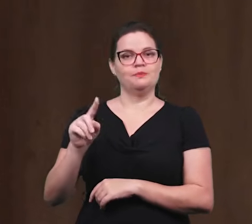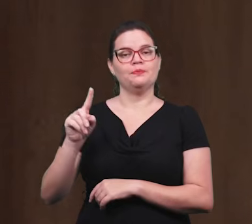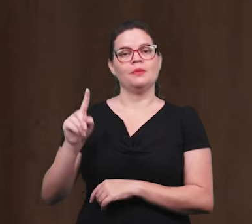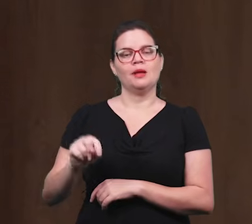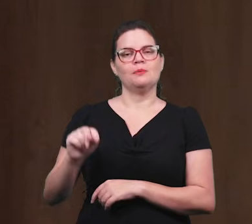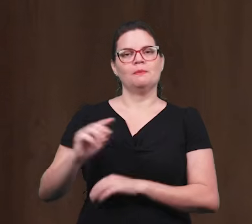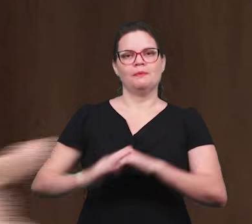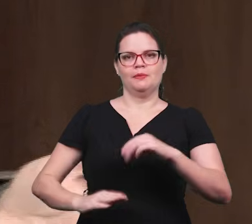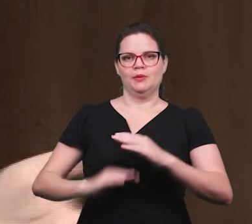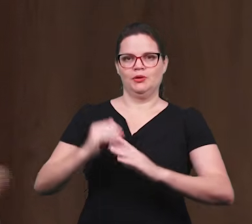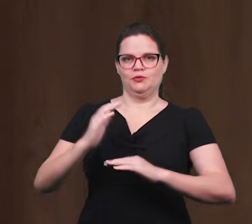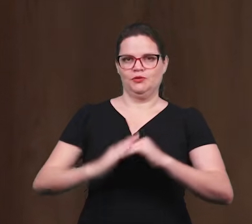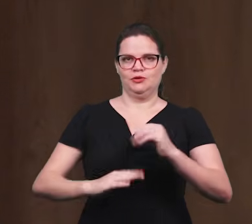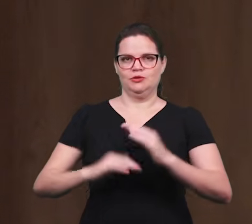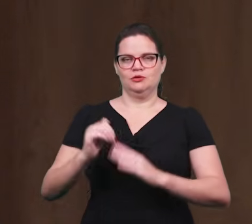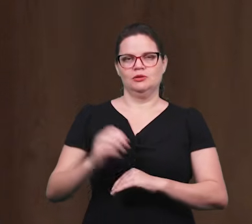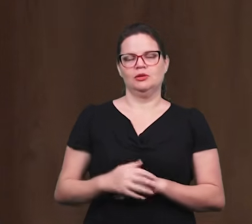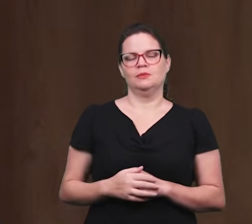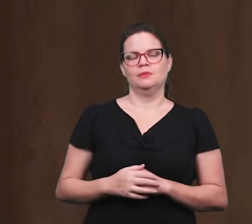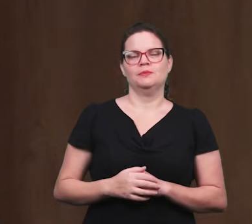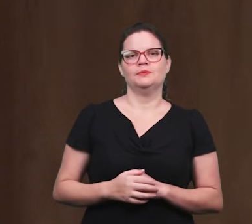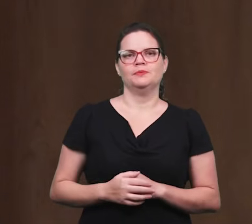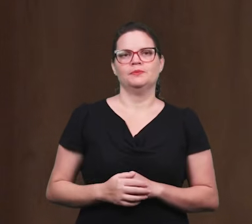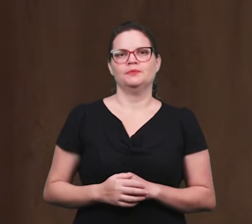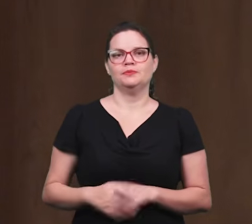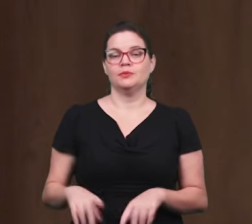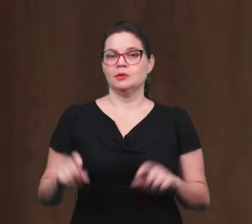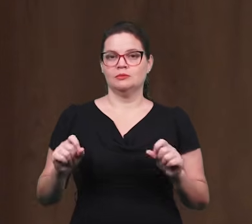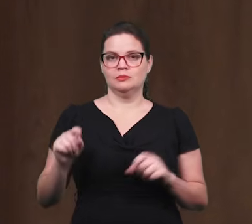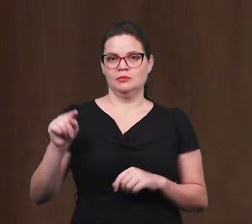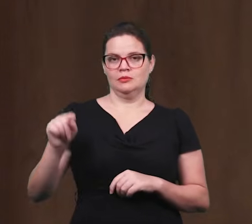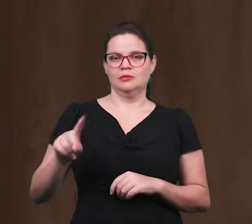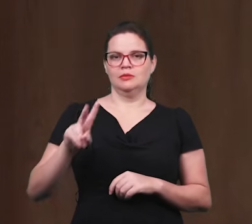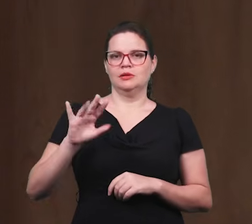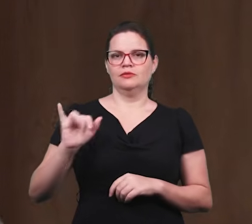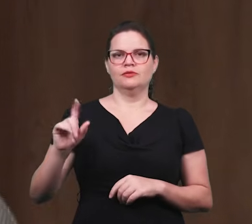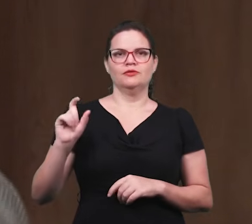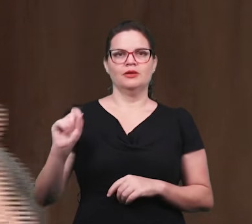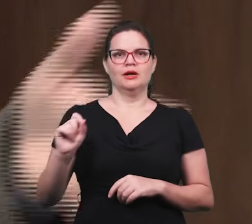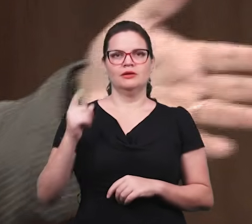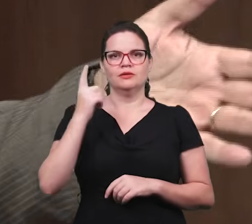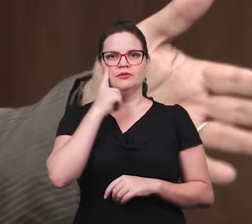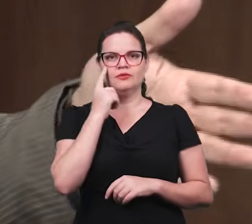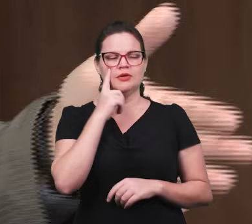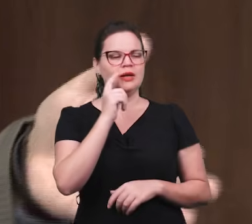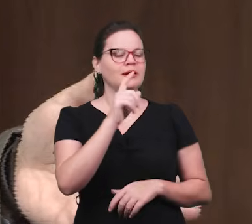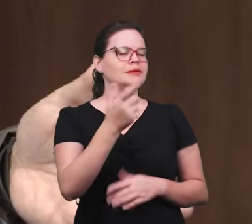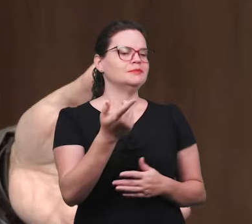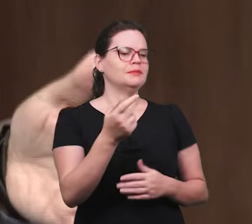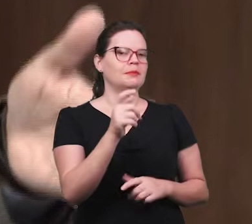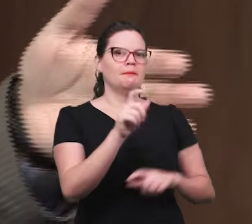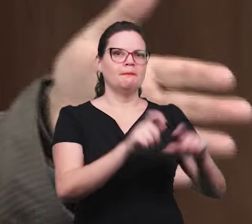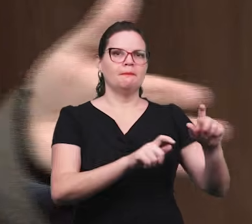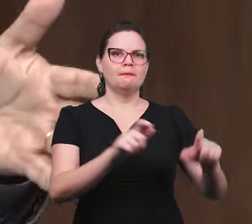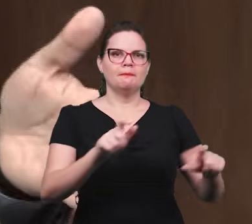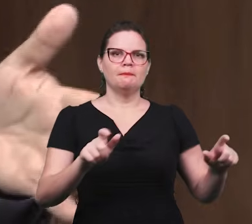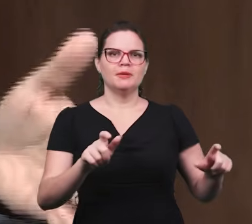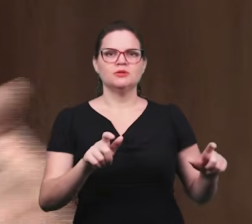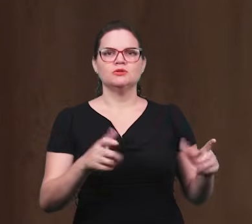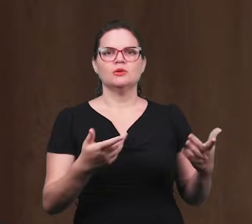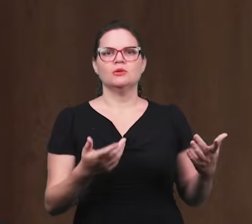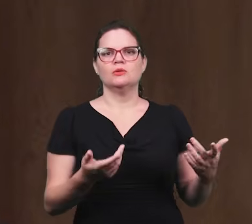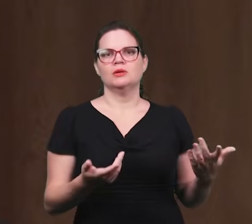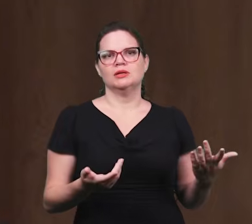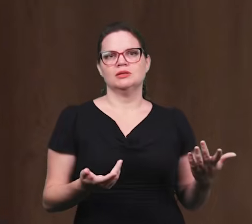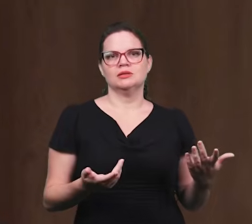um profissional, vamos falar assim, né? Que lida com pessoas que estão em situação de restrição de acesso, ou